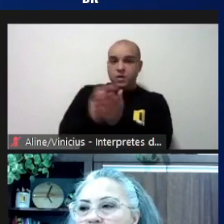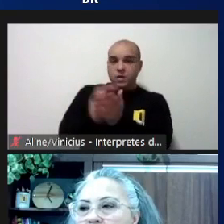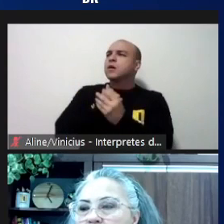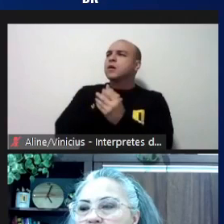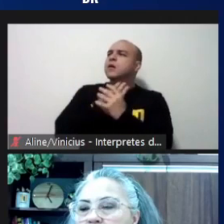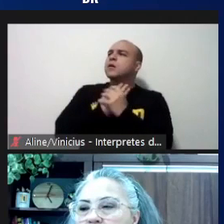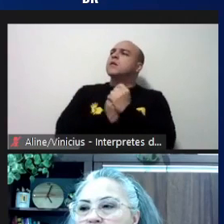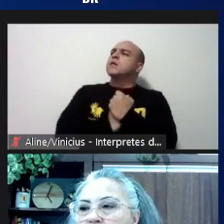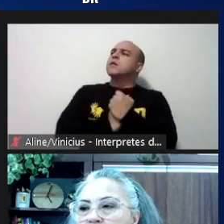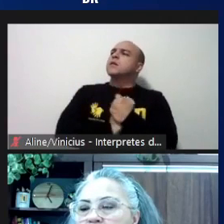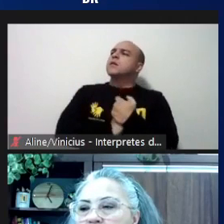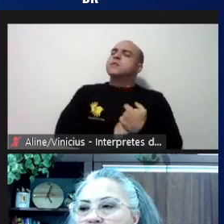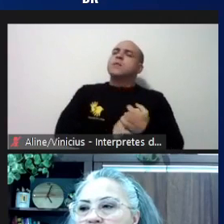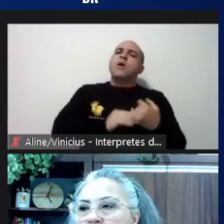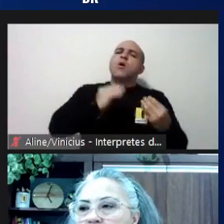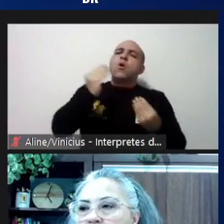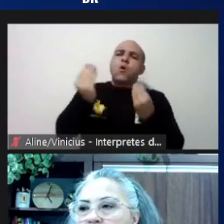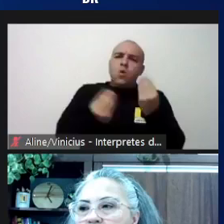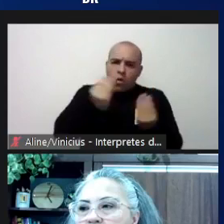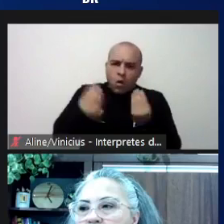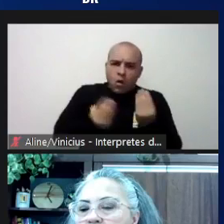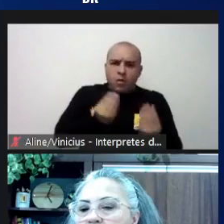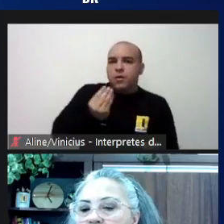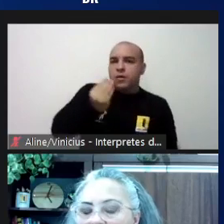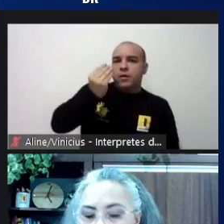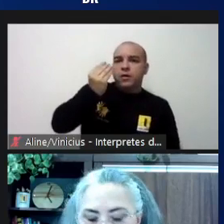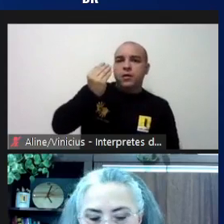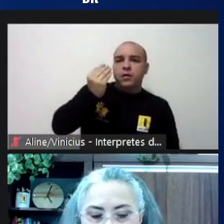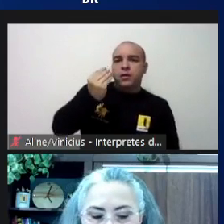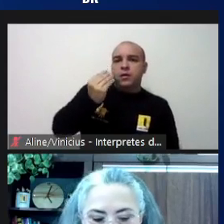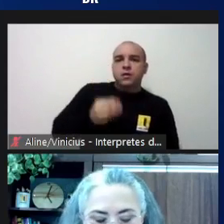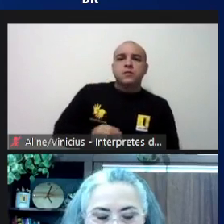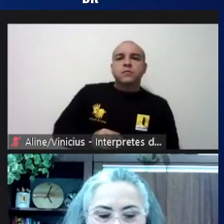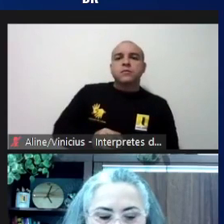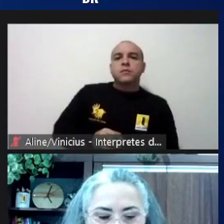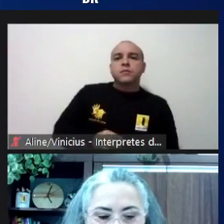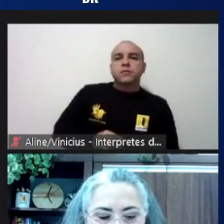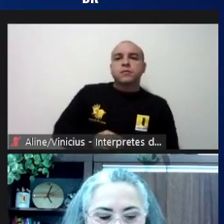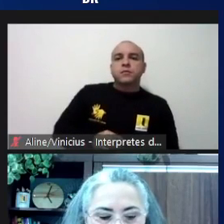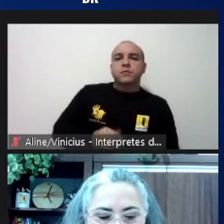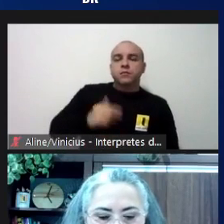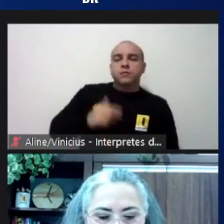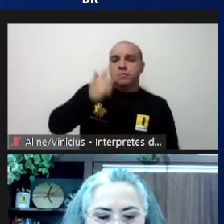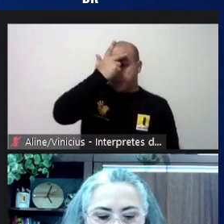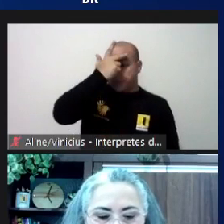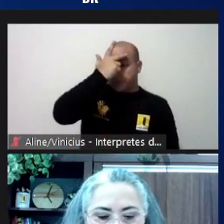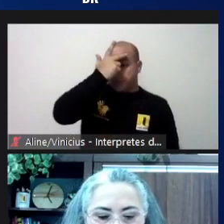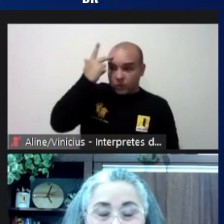desafios para incluir pessoas com deficiência na educação?